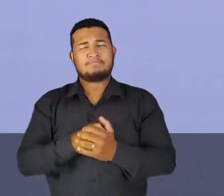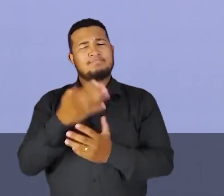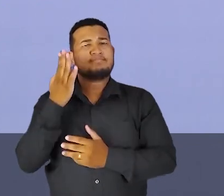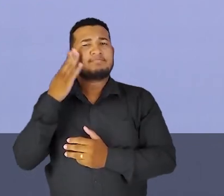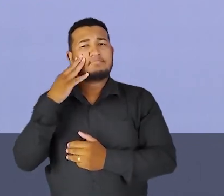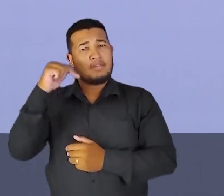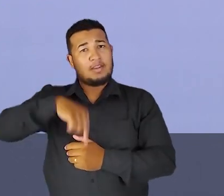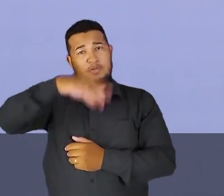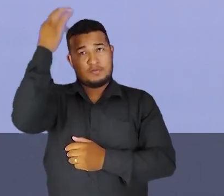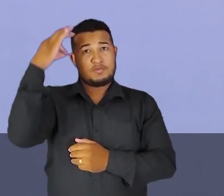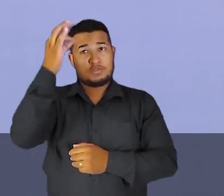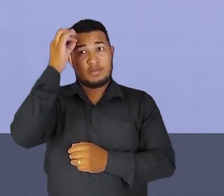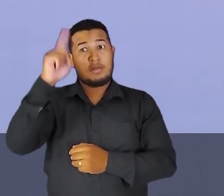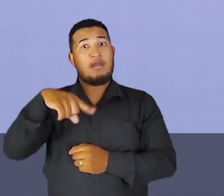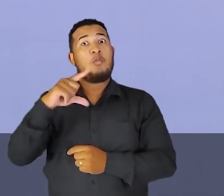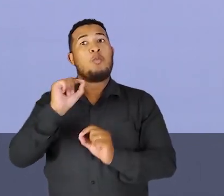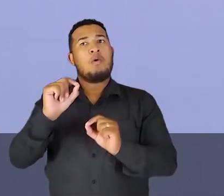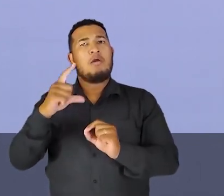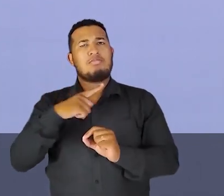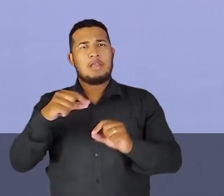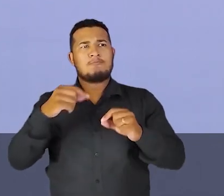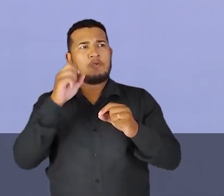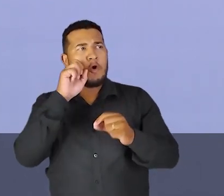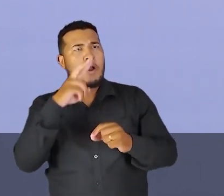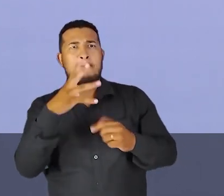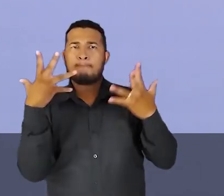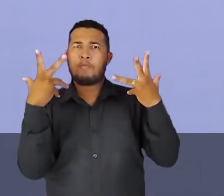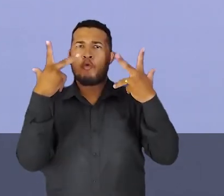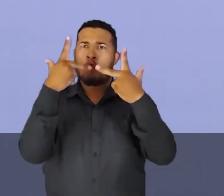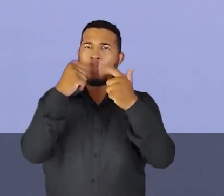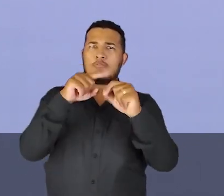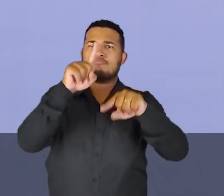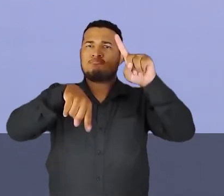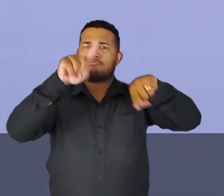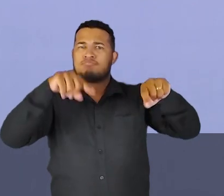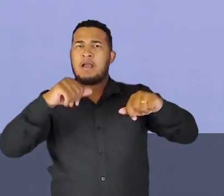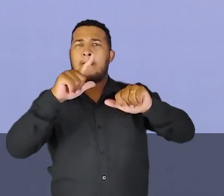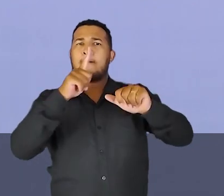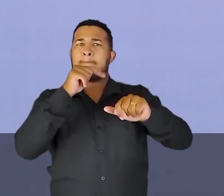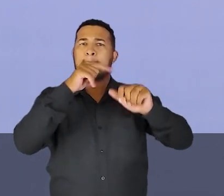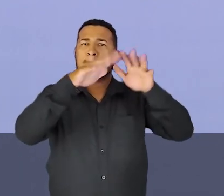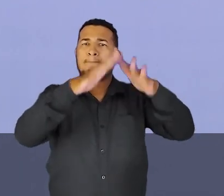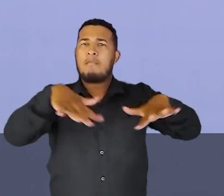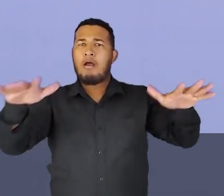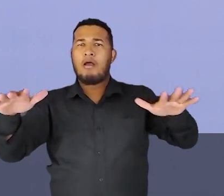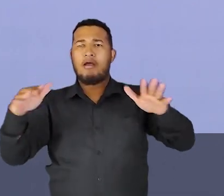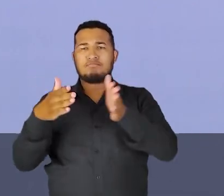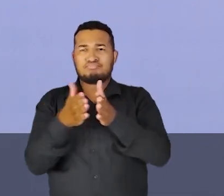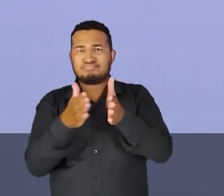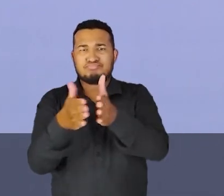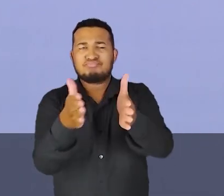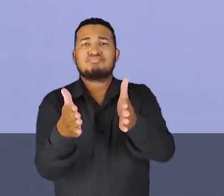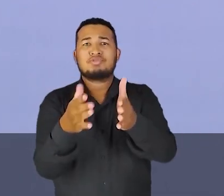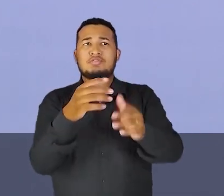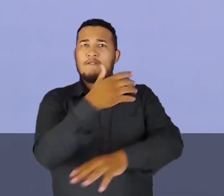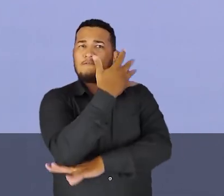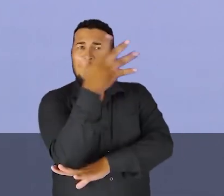que o Espírito Santo é uma terra fértil, bonita, bela, cheia de mares, rios, até